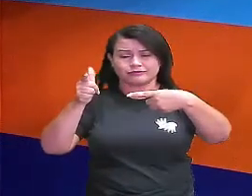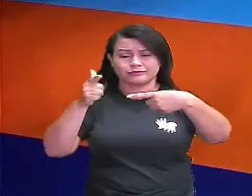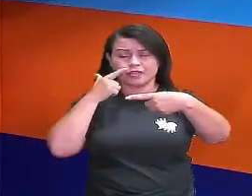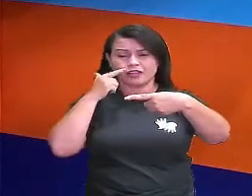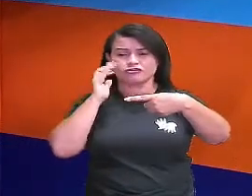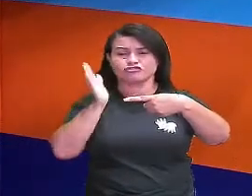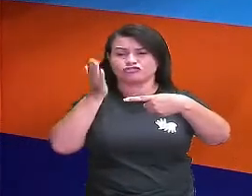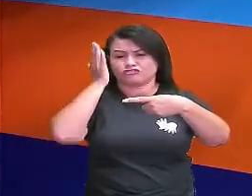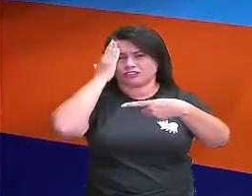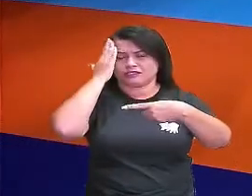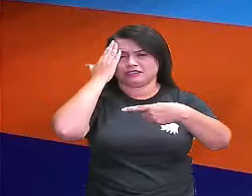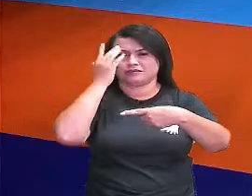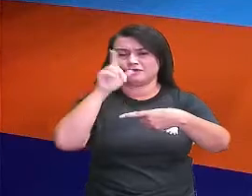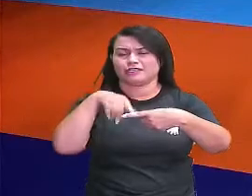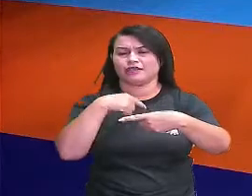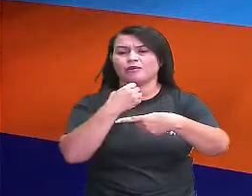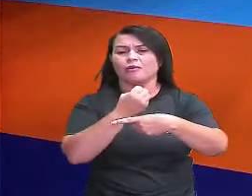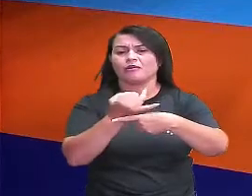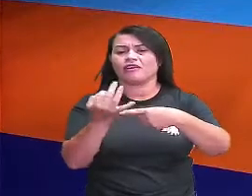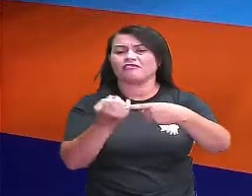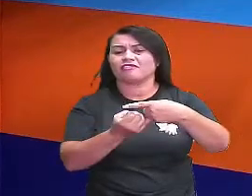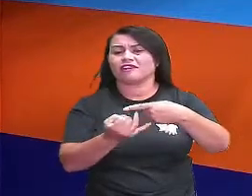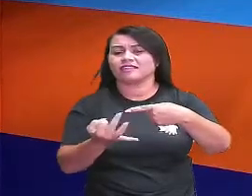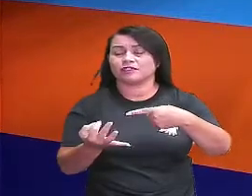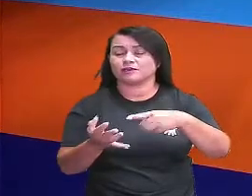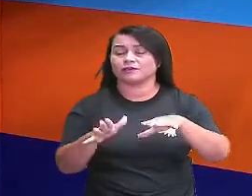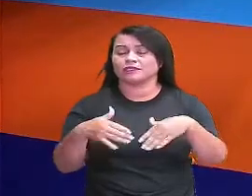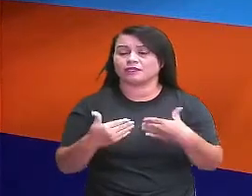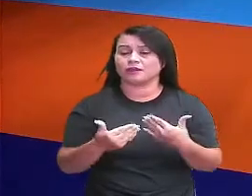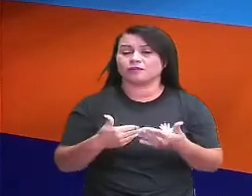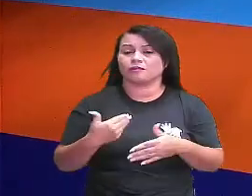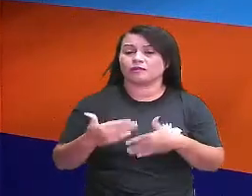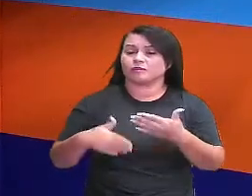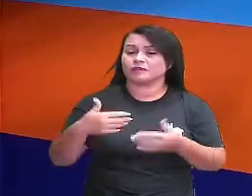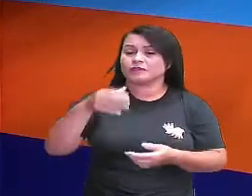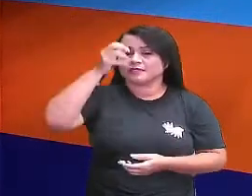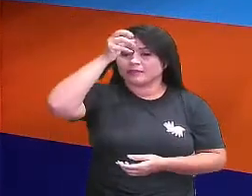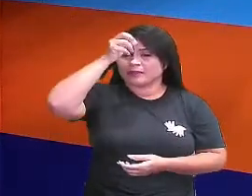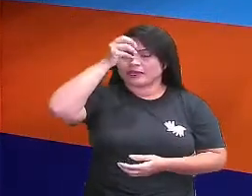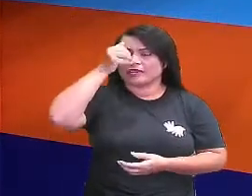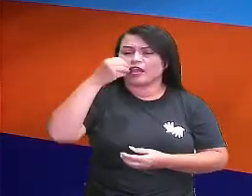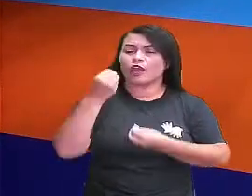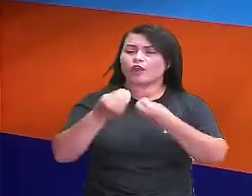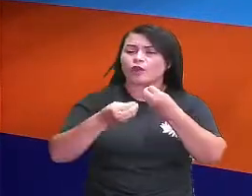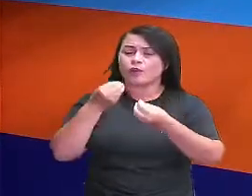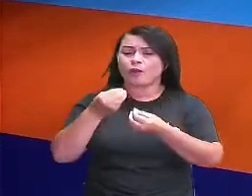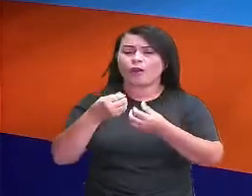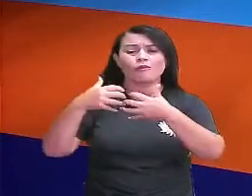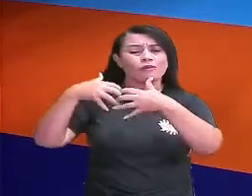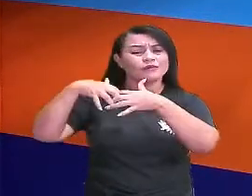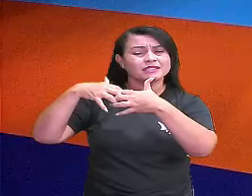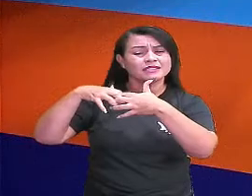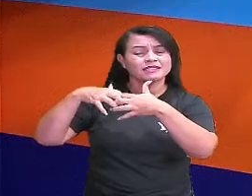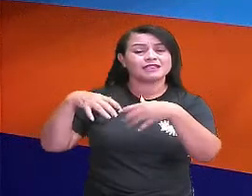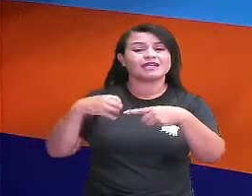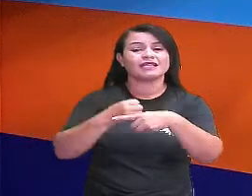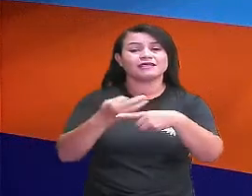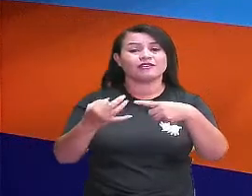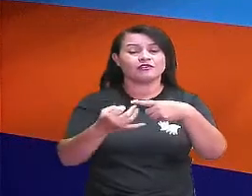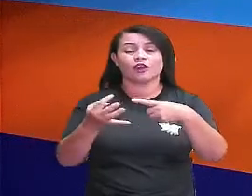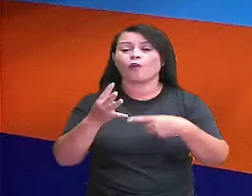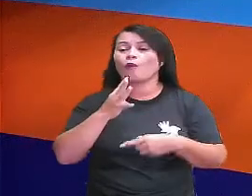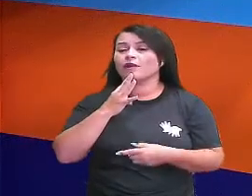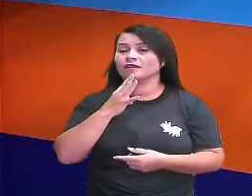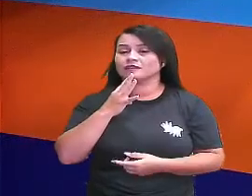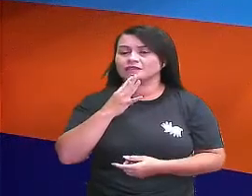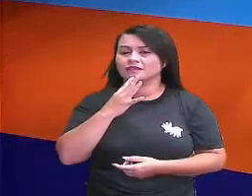uma fração, tá certo? E aí, a gente vai aprender a desenvolver e conhecer as frações. E